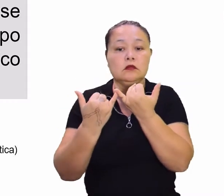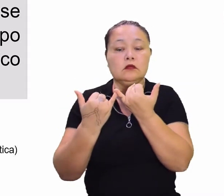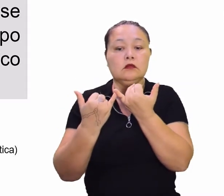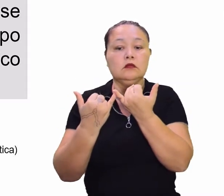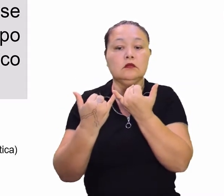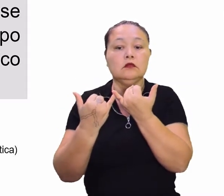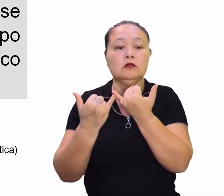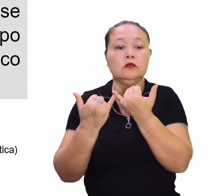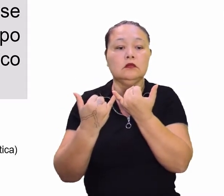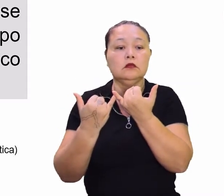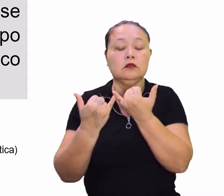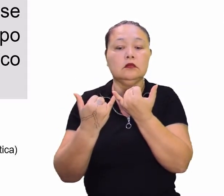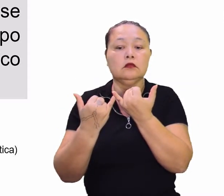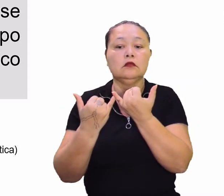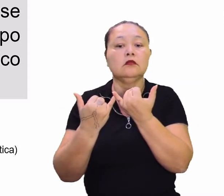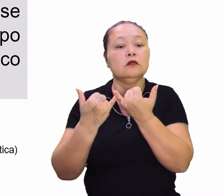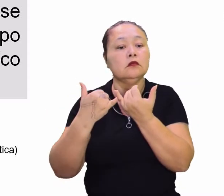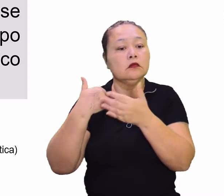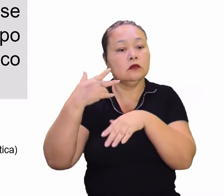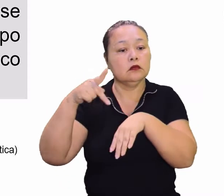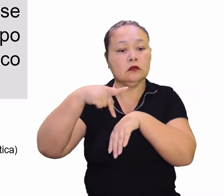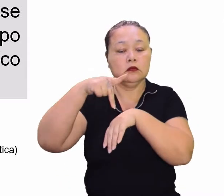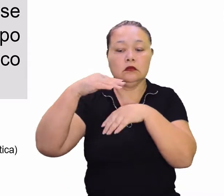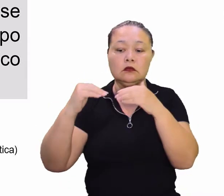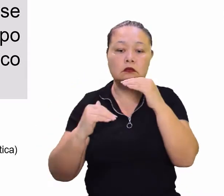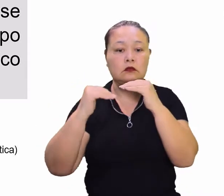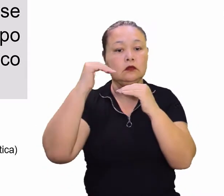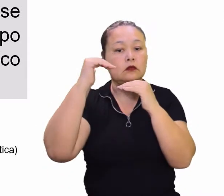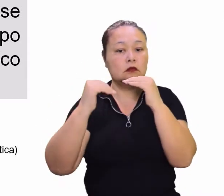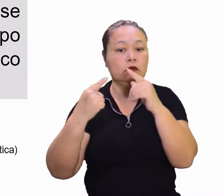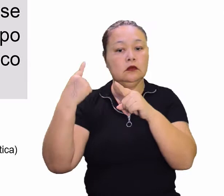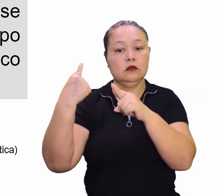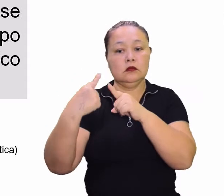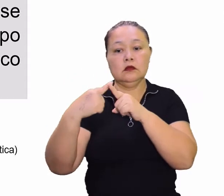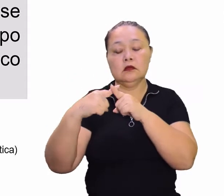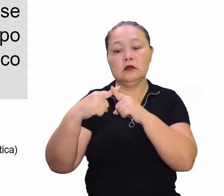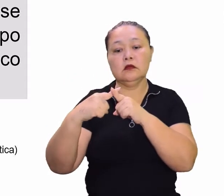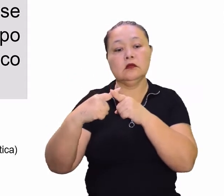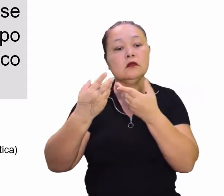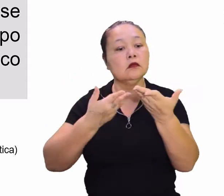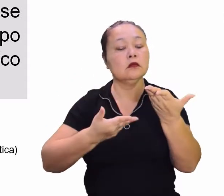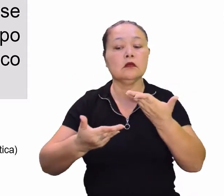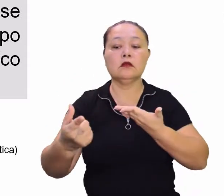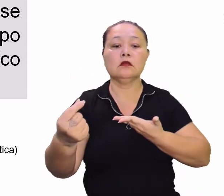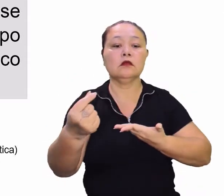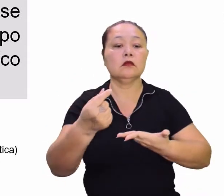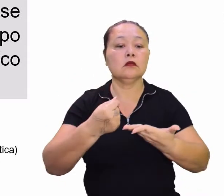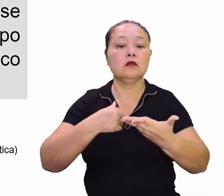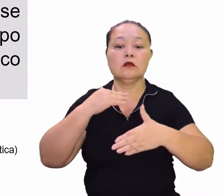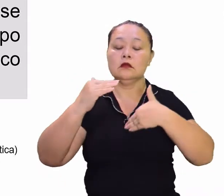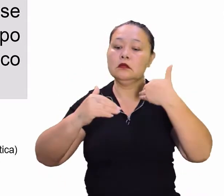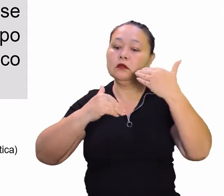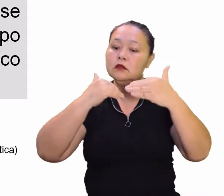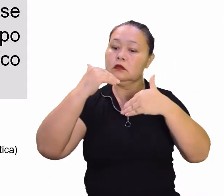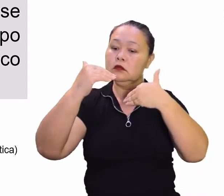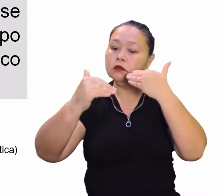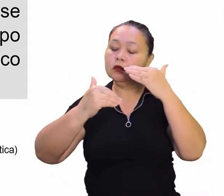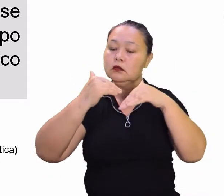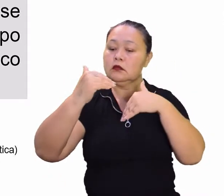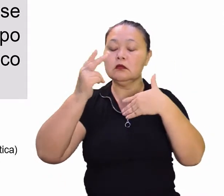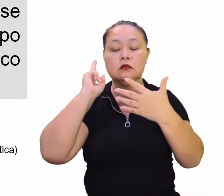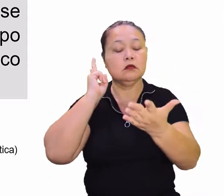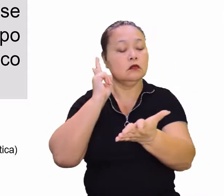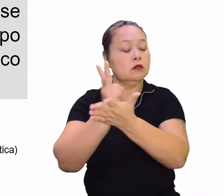parecido. São considerados países emergentes porque têm seus mercados econômicos